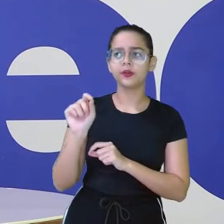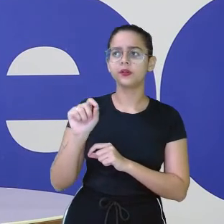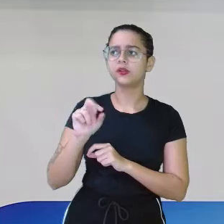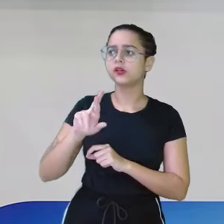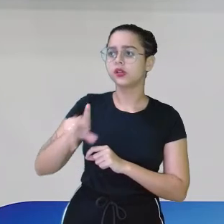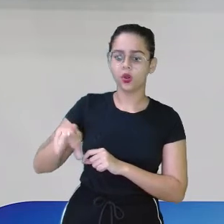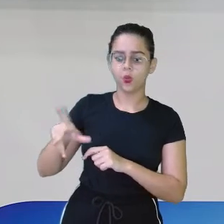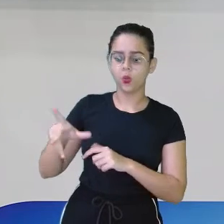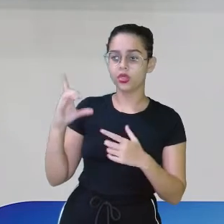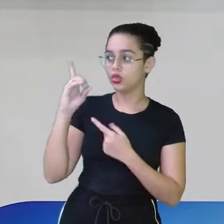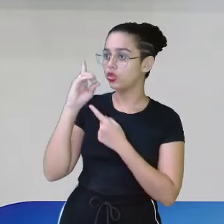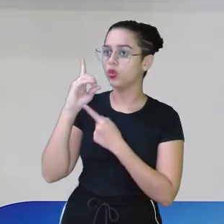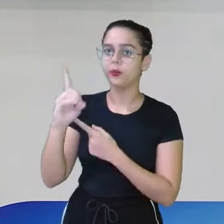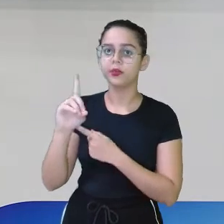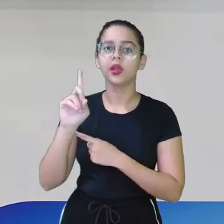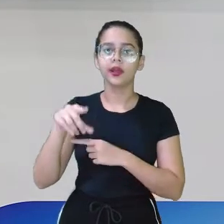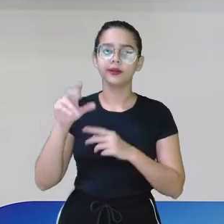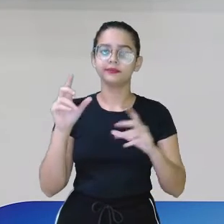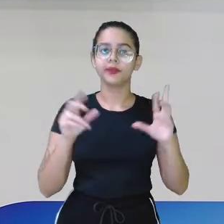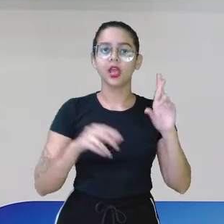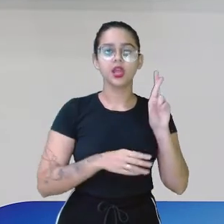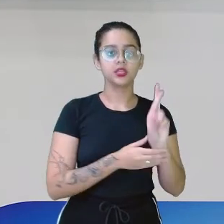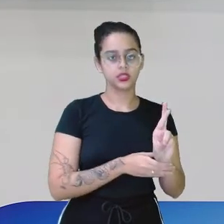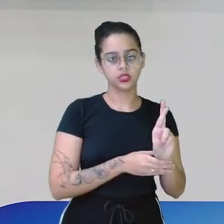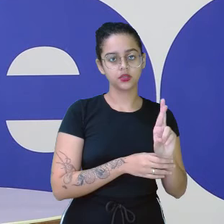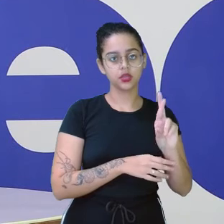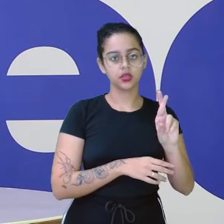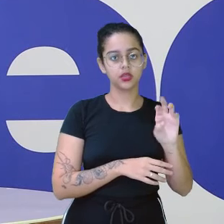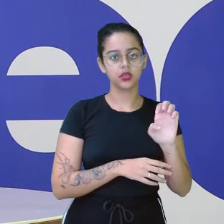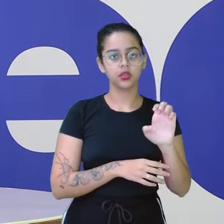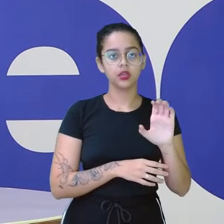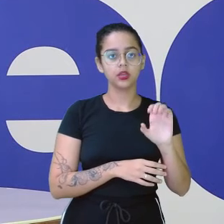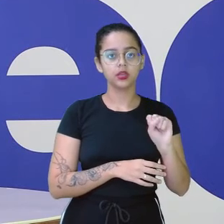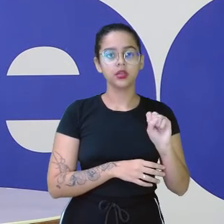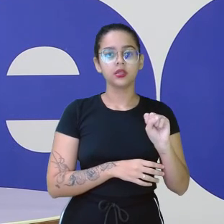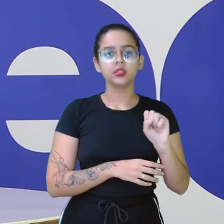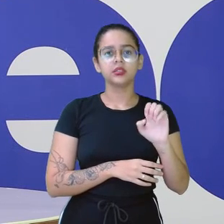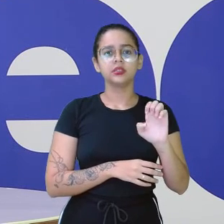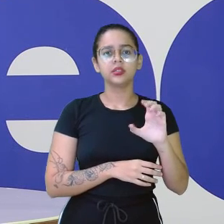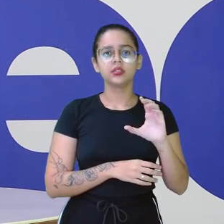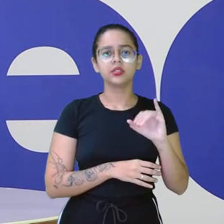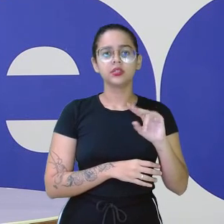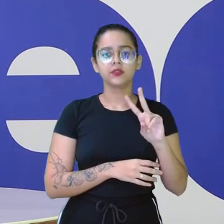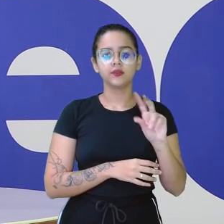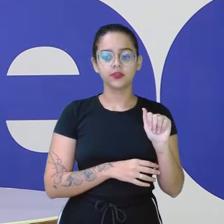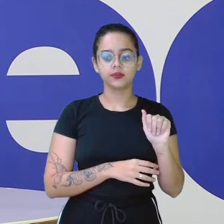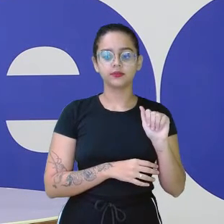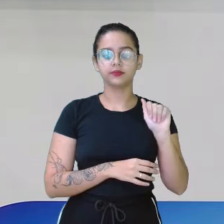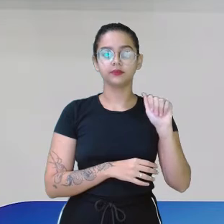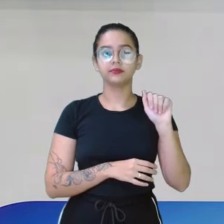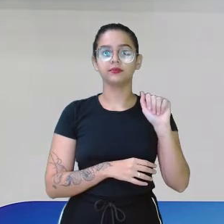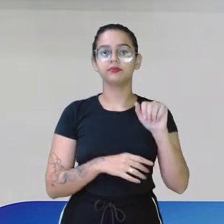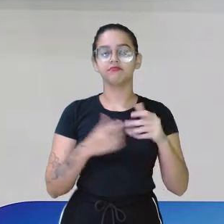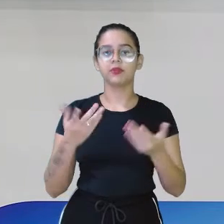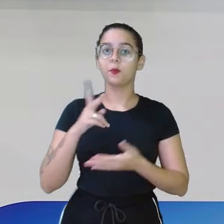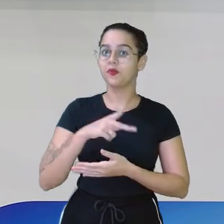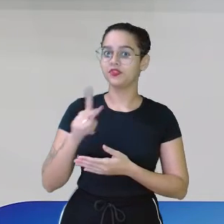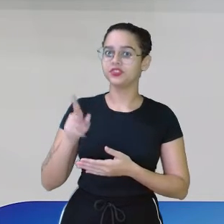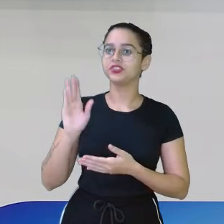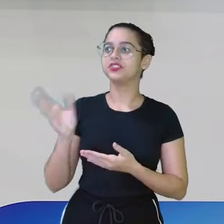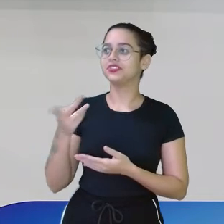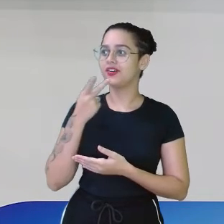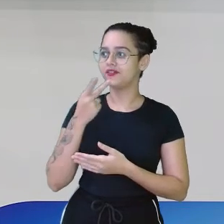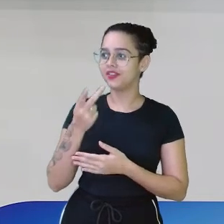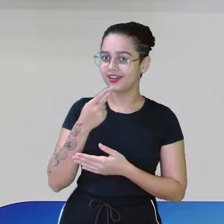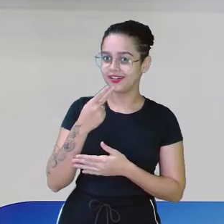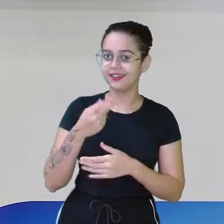seria dominante, ela já seria recessiva. recessiva. Ótimo. Olha Isso aí já é uma... E aí, professora Vanessa, já tá dando os